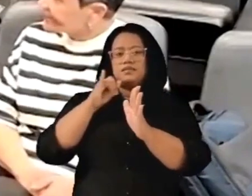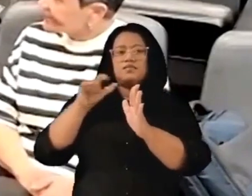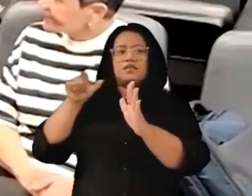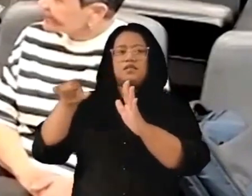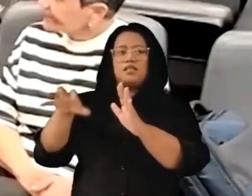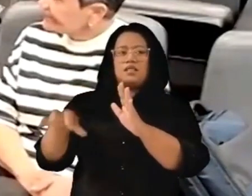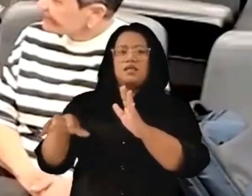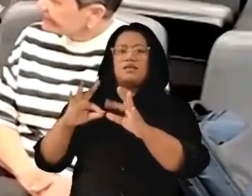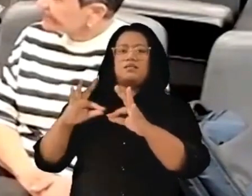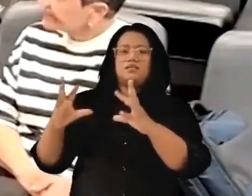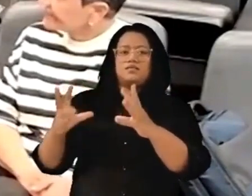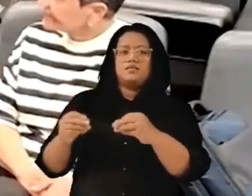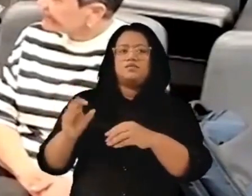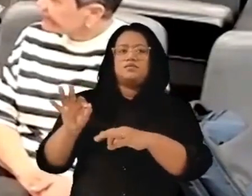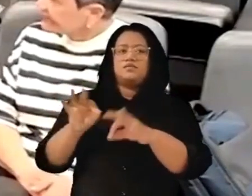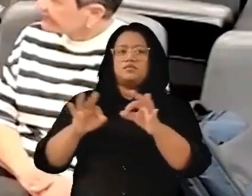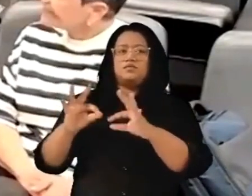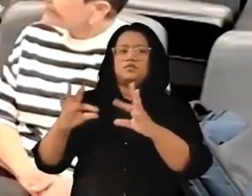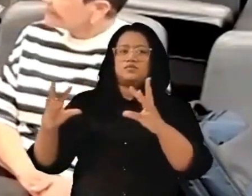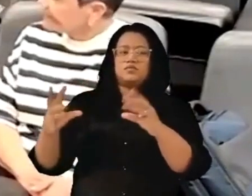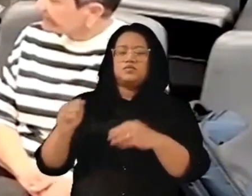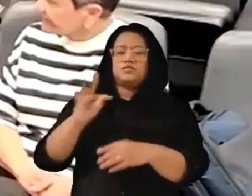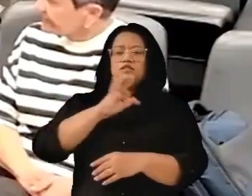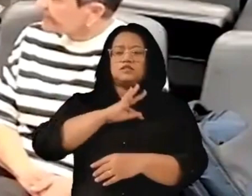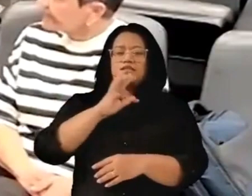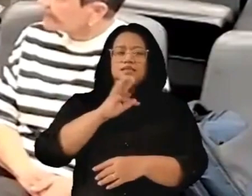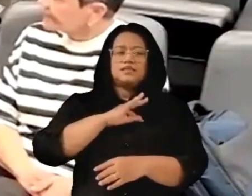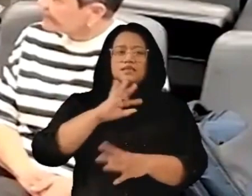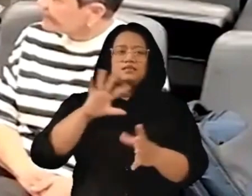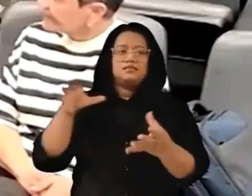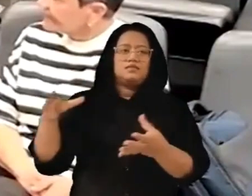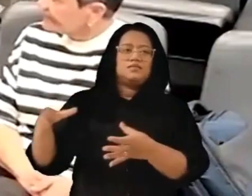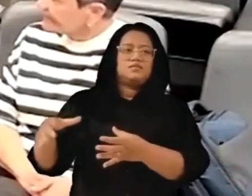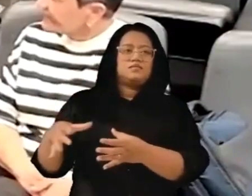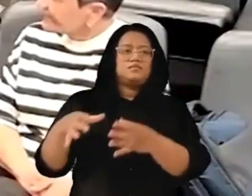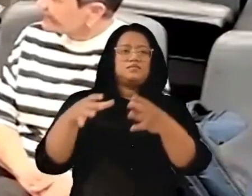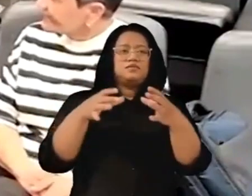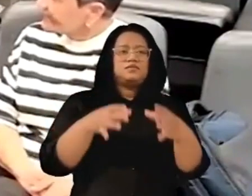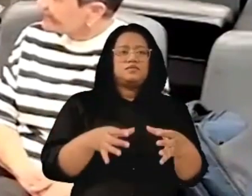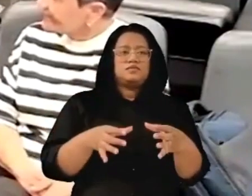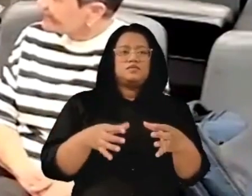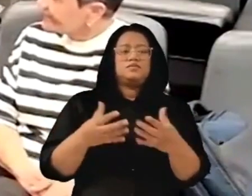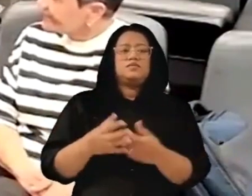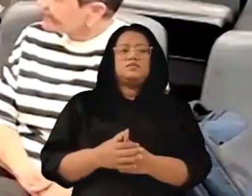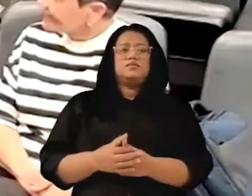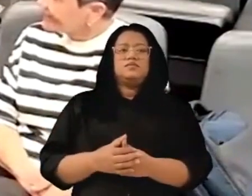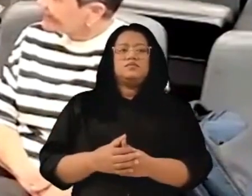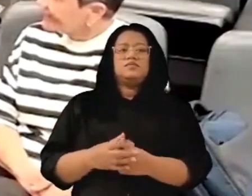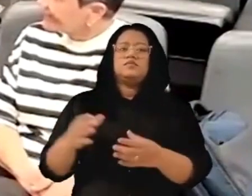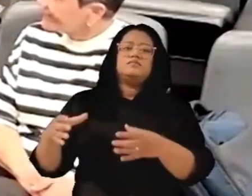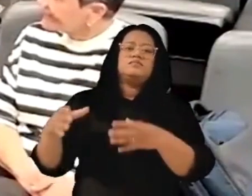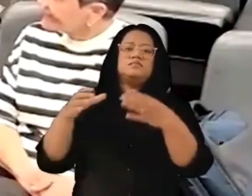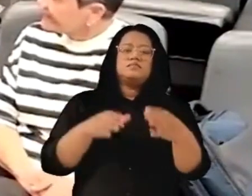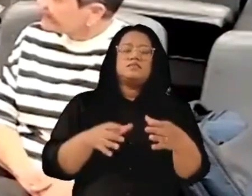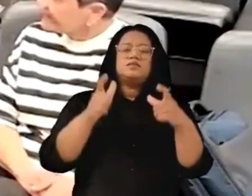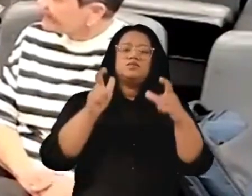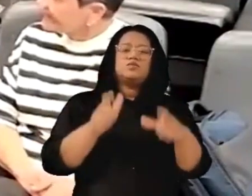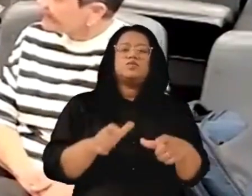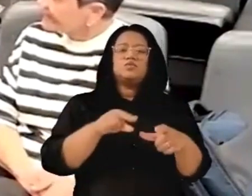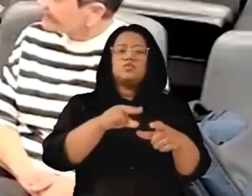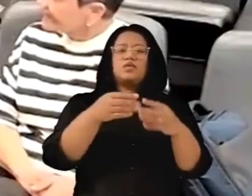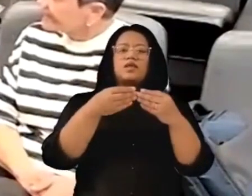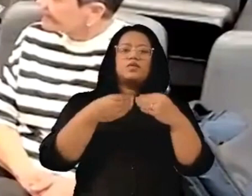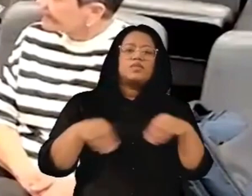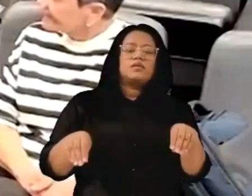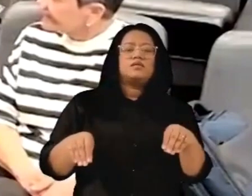as partes, seus prepostos, assistentes técnicos, né, professora Kátia, professor Wagner, e ir ao local do